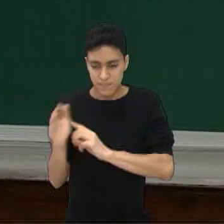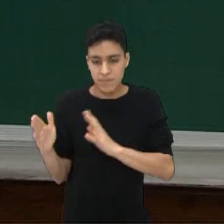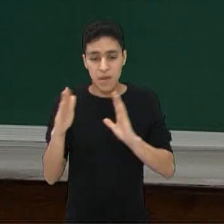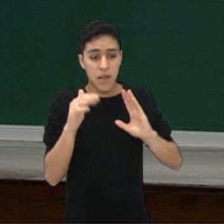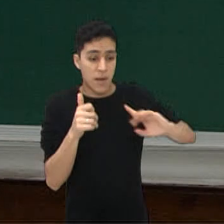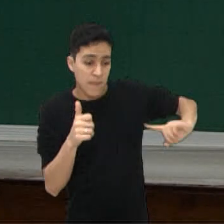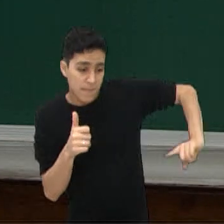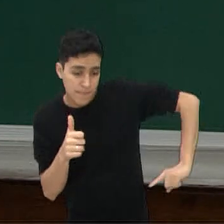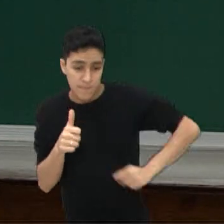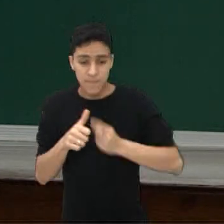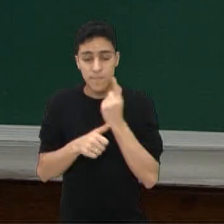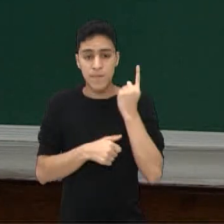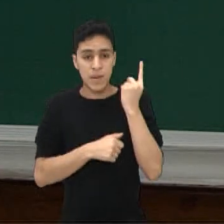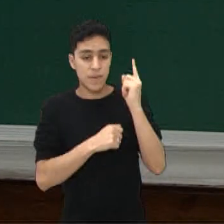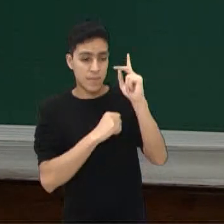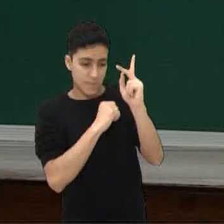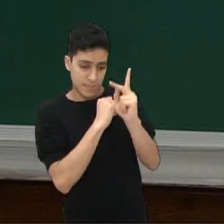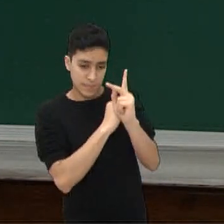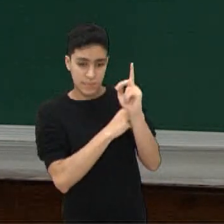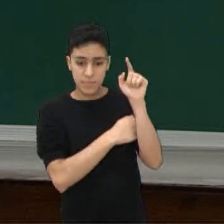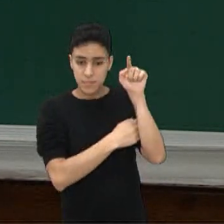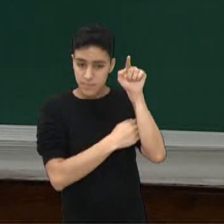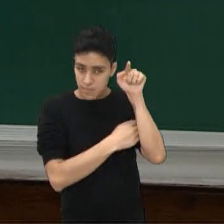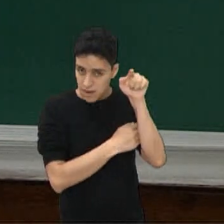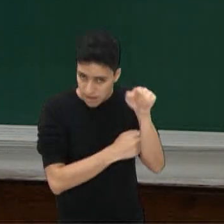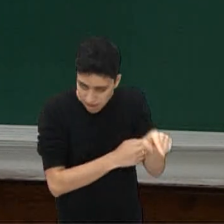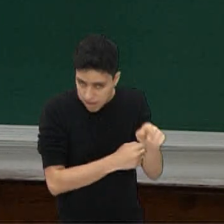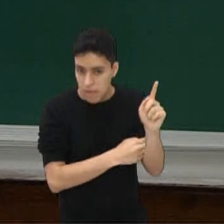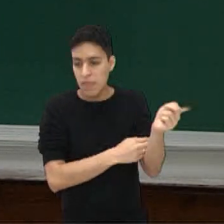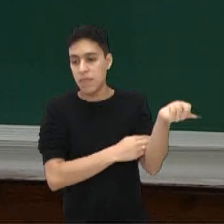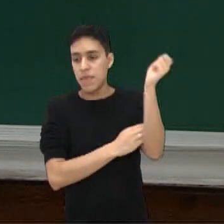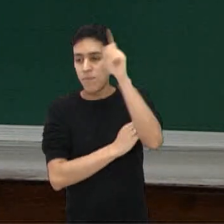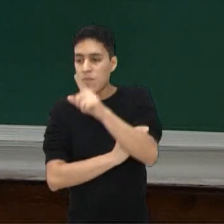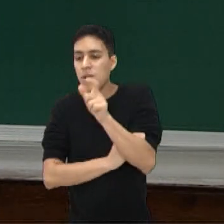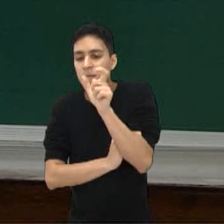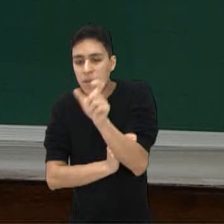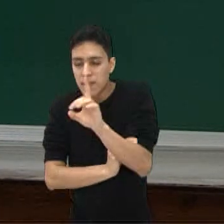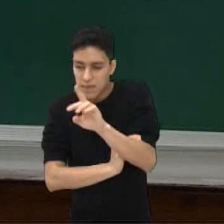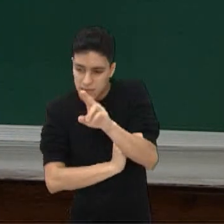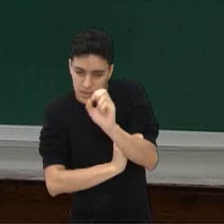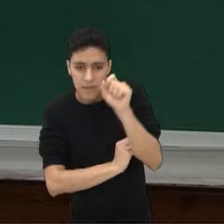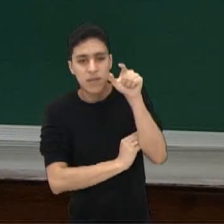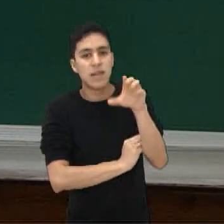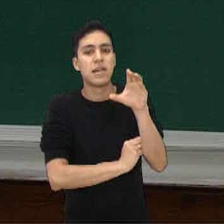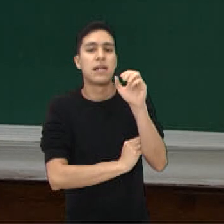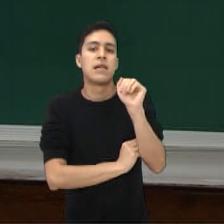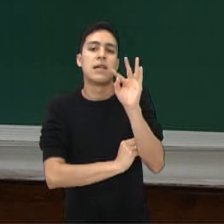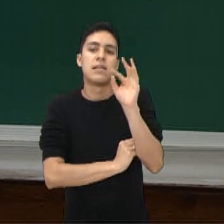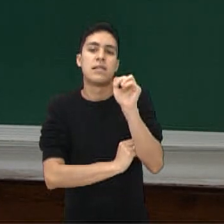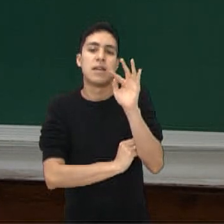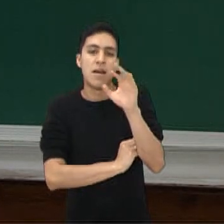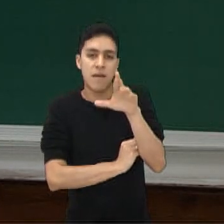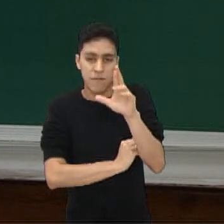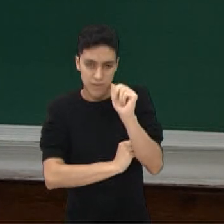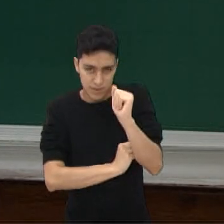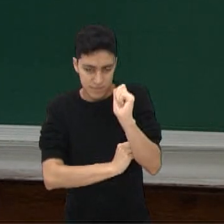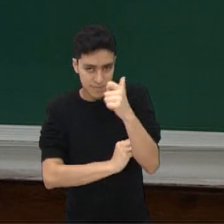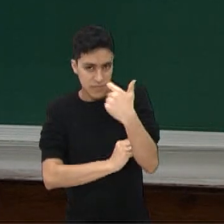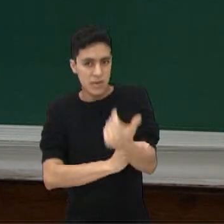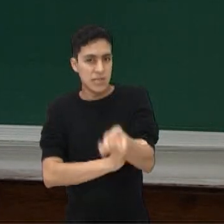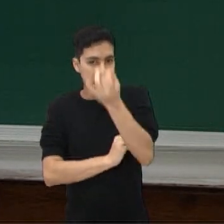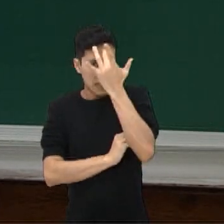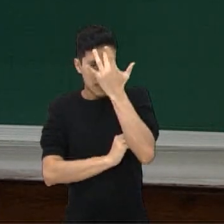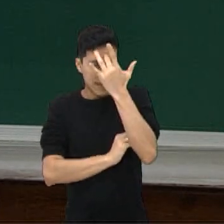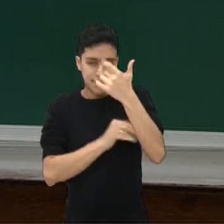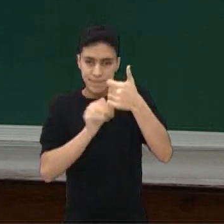usa primeiro um pronome, né, uma palavra, e depois ela vai citar, e daí a gente chama de catáfora. Não esqueça disso, tá bom?